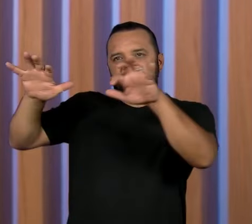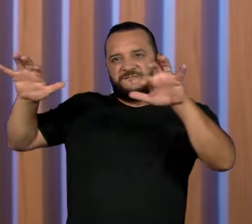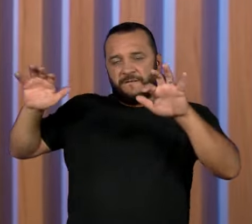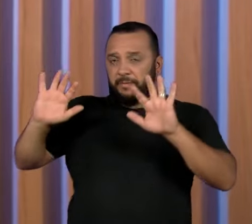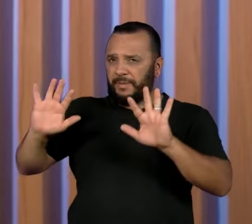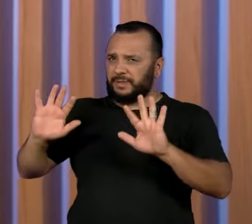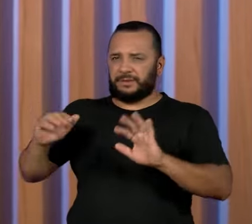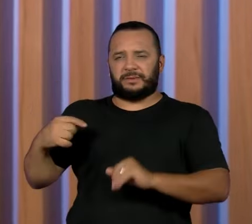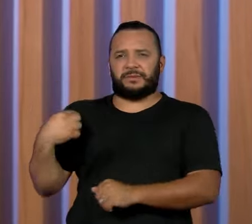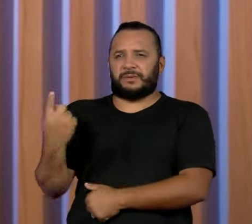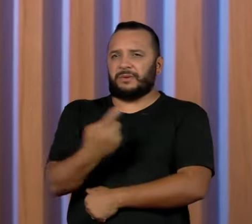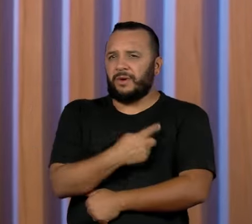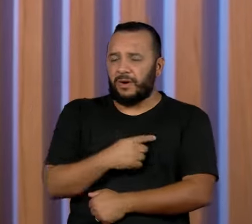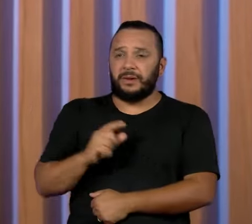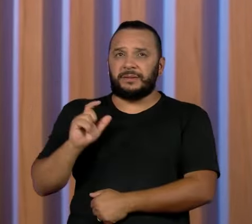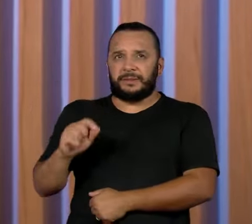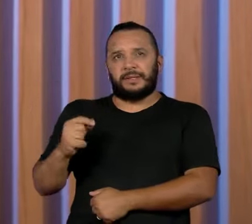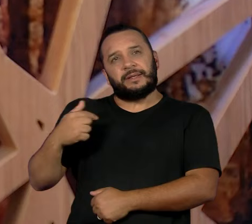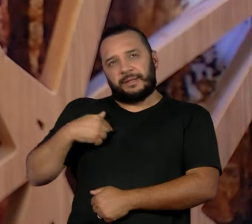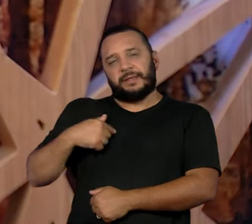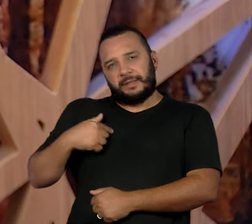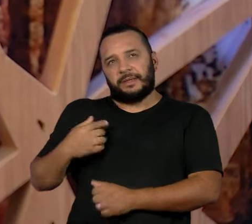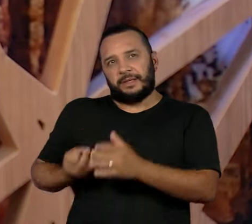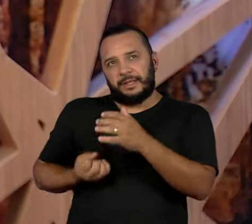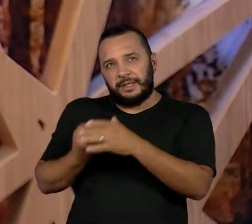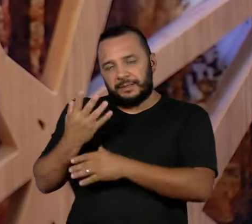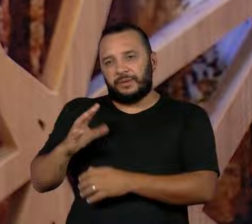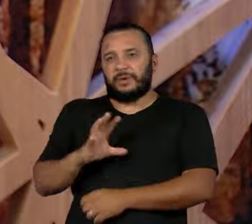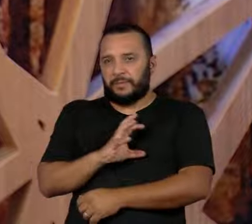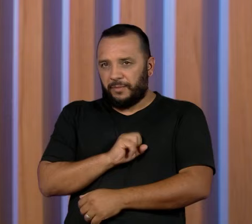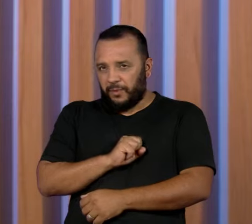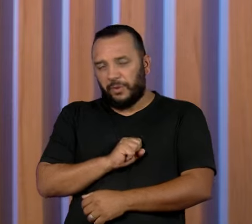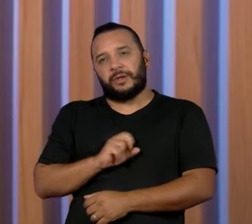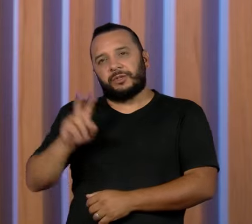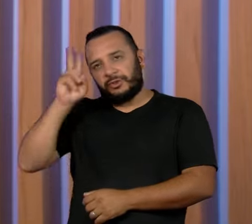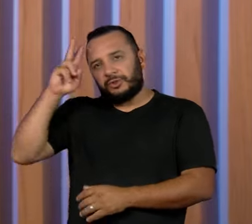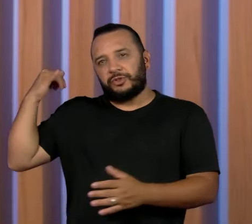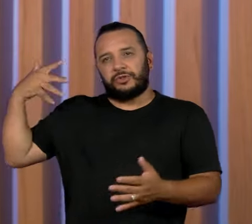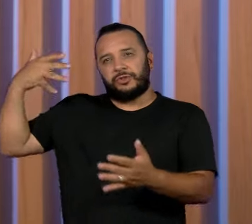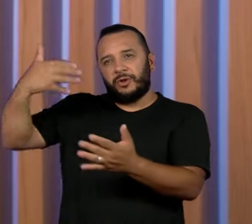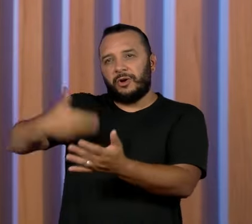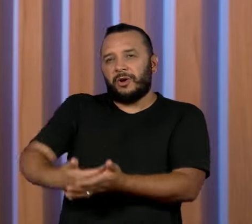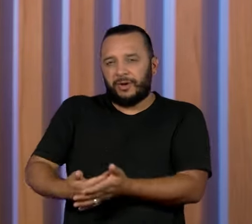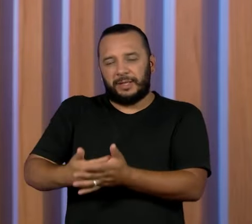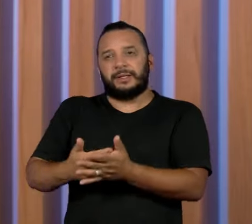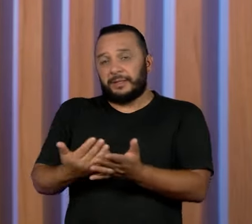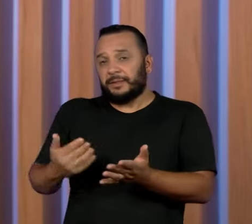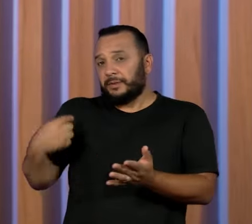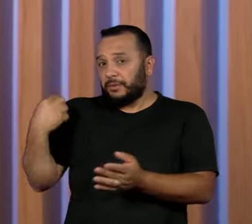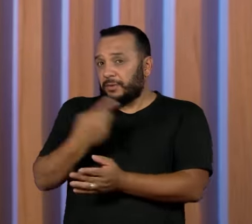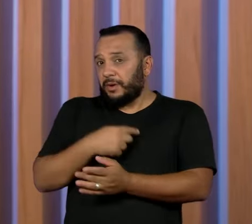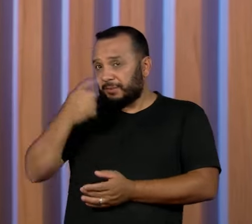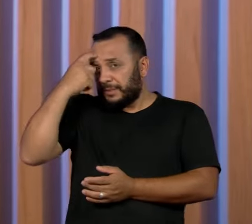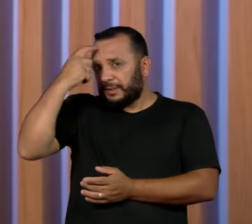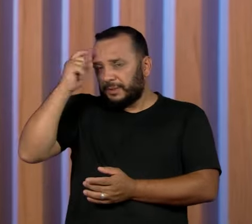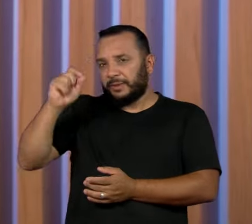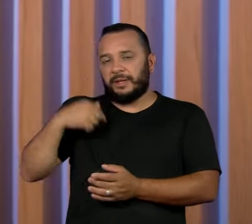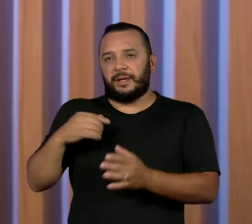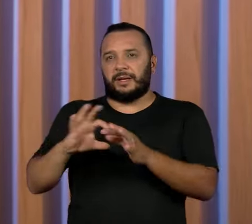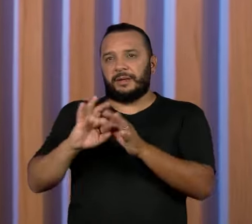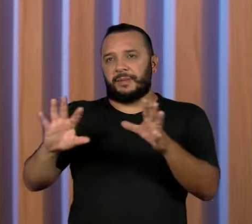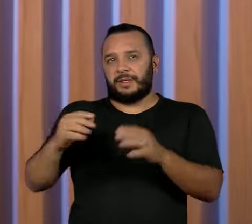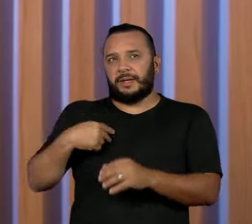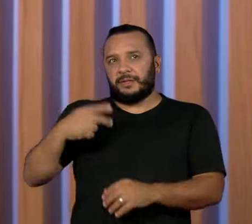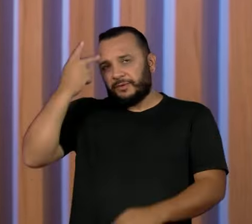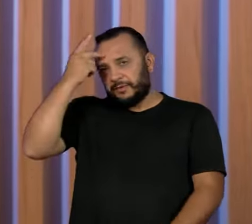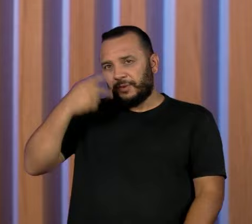nossa trajetória, na travessia, que Catrícia fala bastante, é pensar como, a partir de alguns pilares, por exemplo, a liberdade